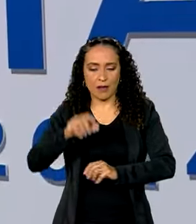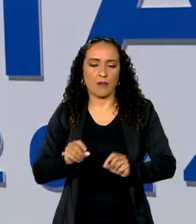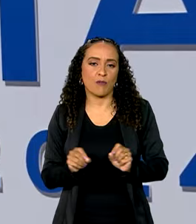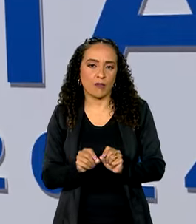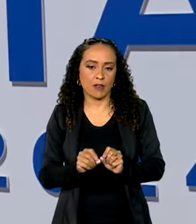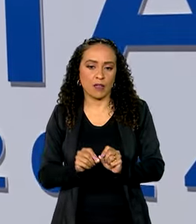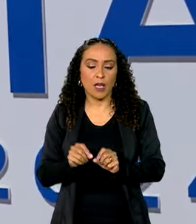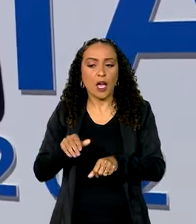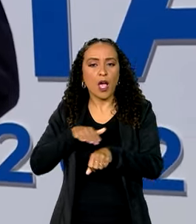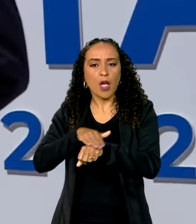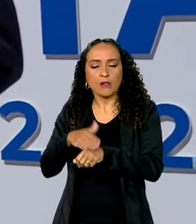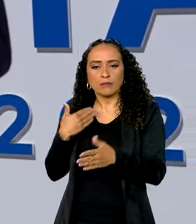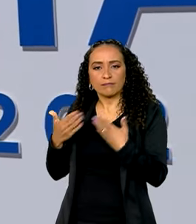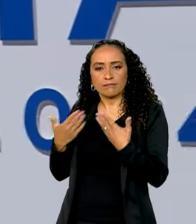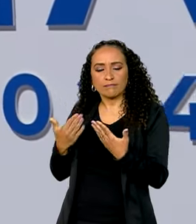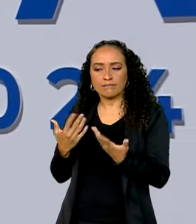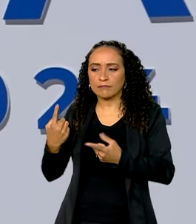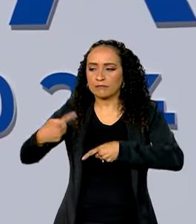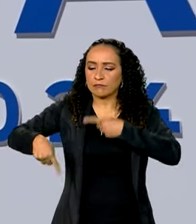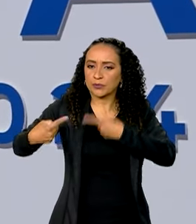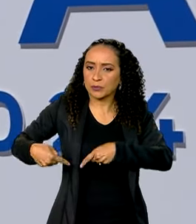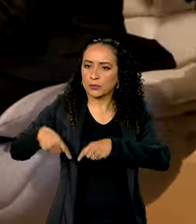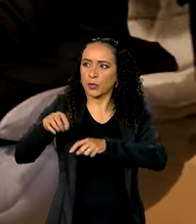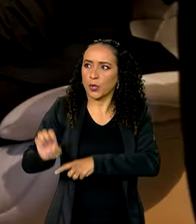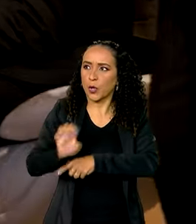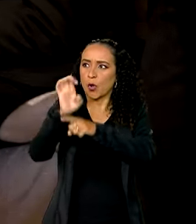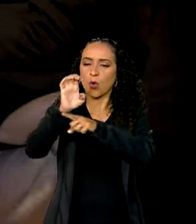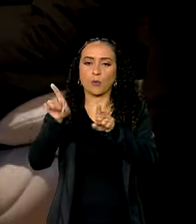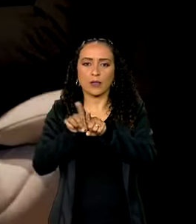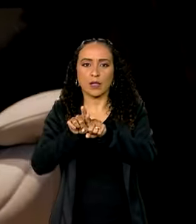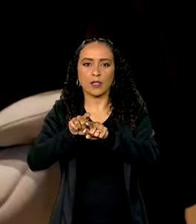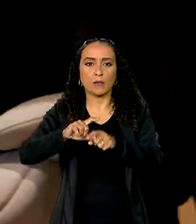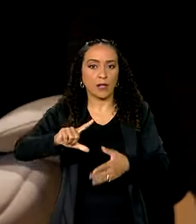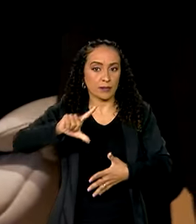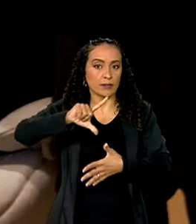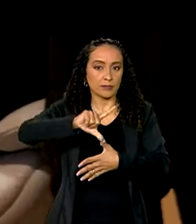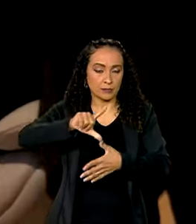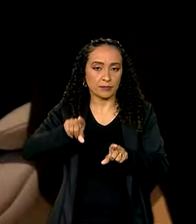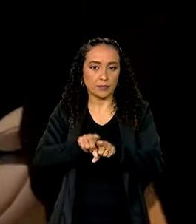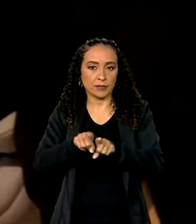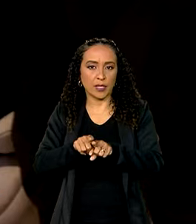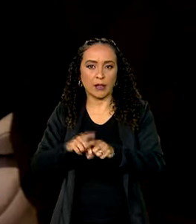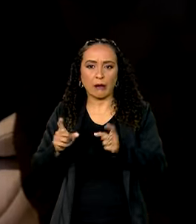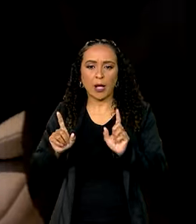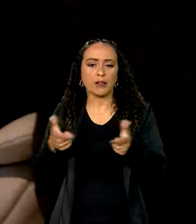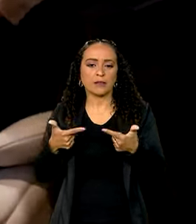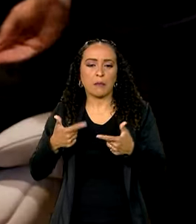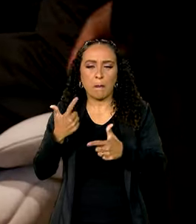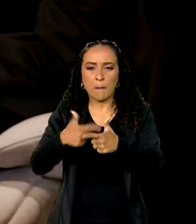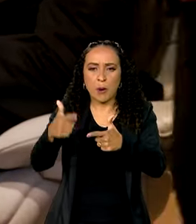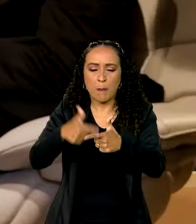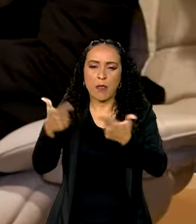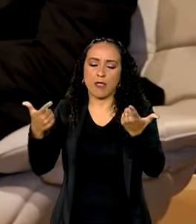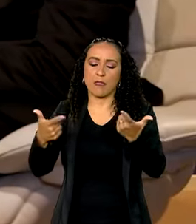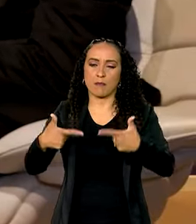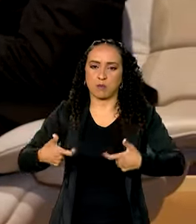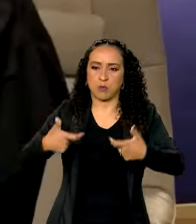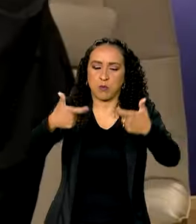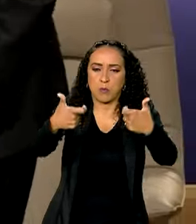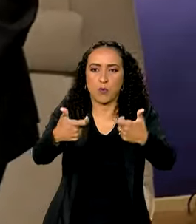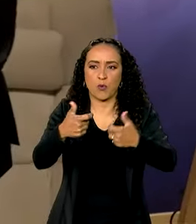Na conversa, a situação política na Europa e na América Latina, os conflitos em Gaza e